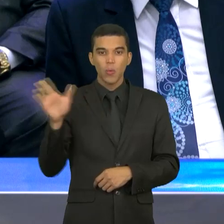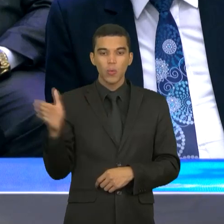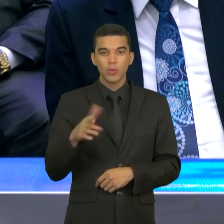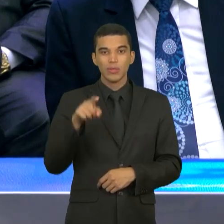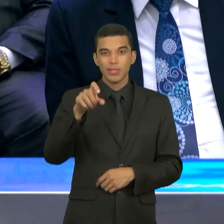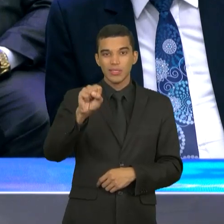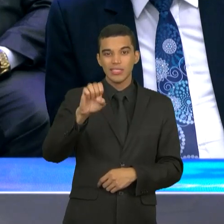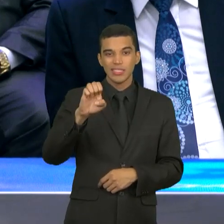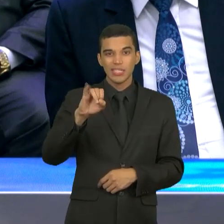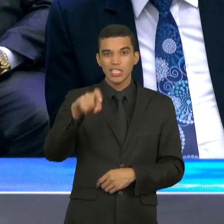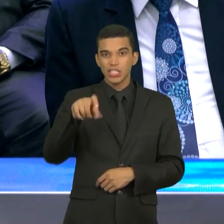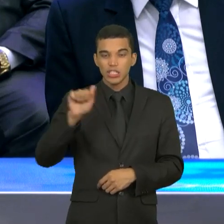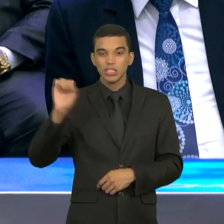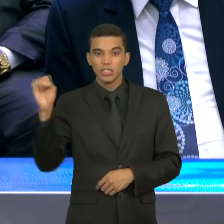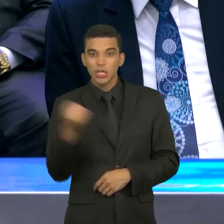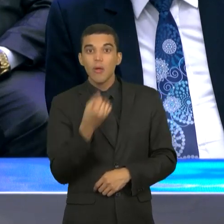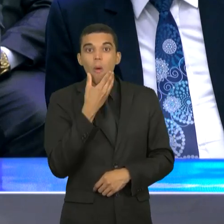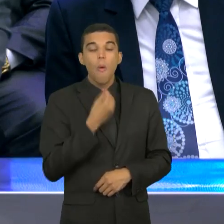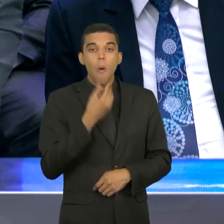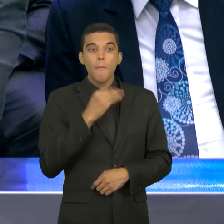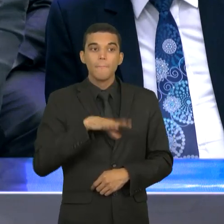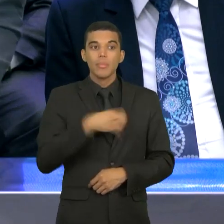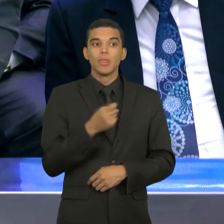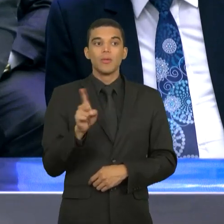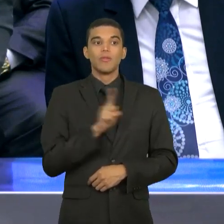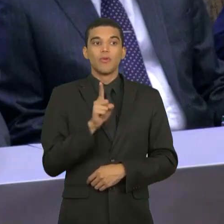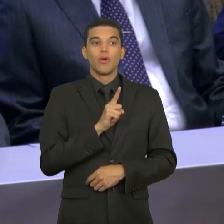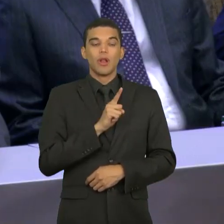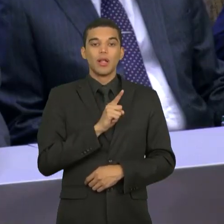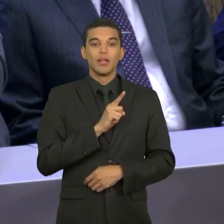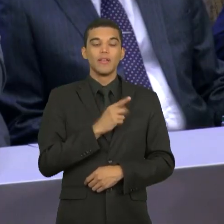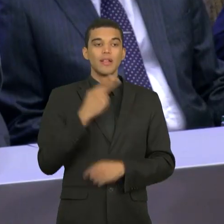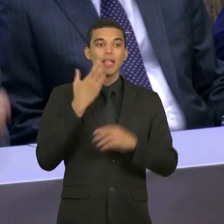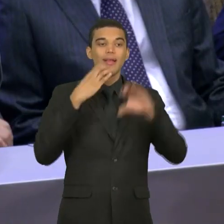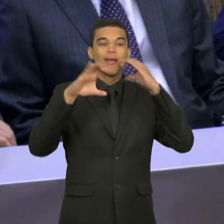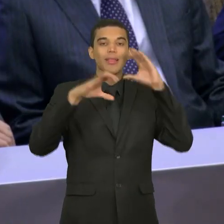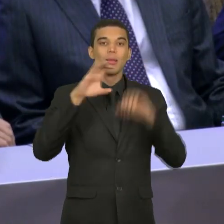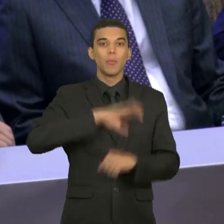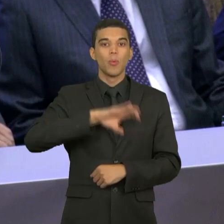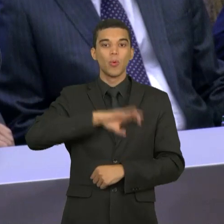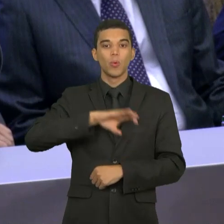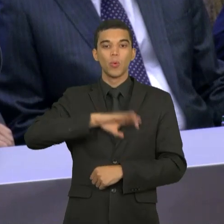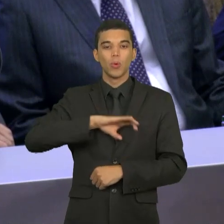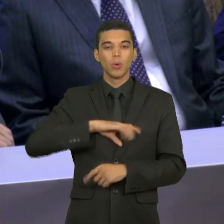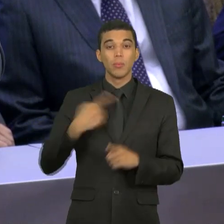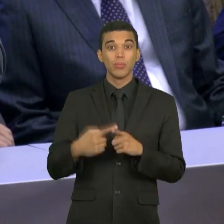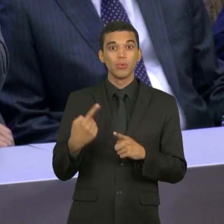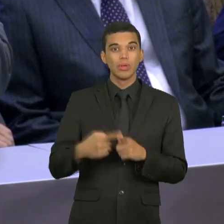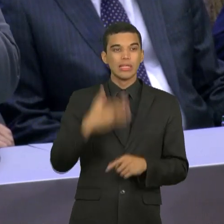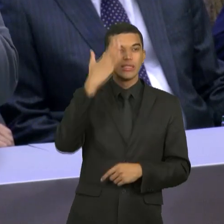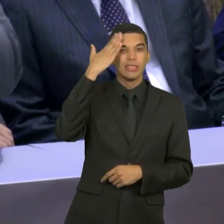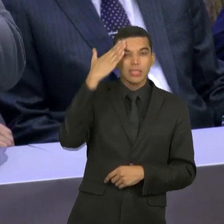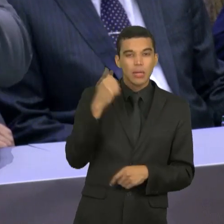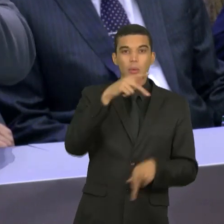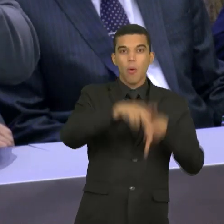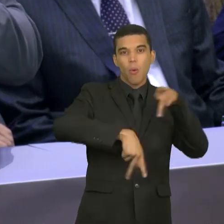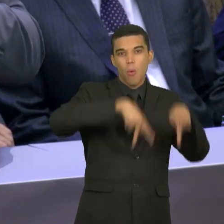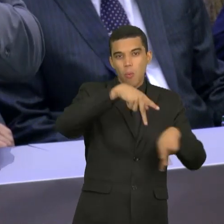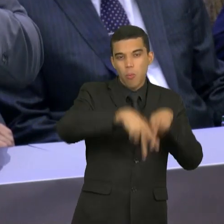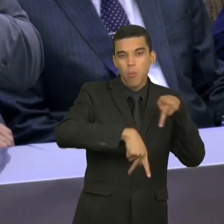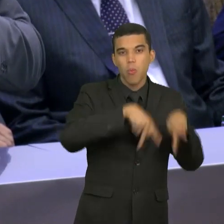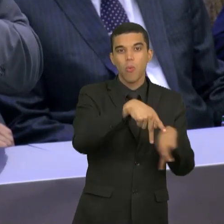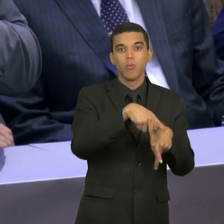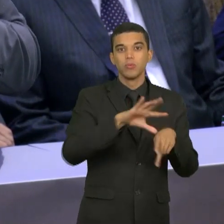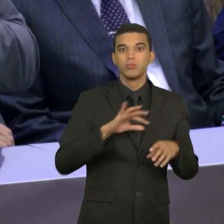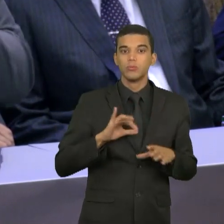coragem de gravar em português porque ele sabia que o povo brasileiro ainda era mais arraigado ao cristianismo